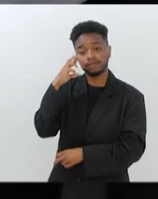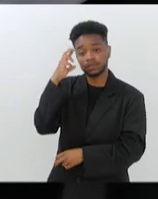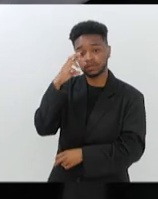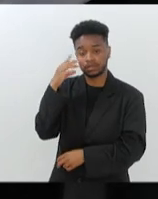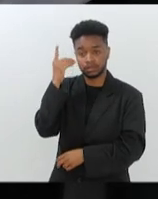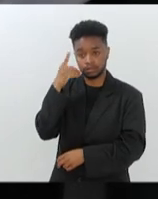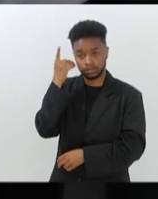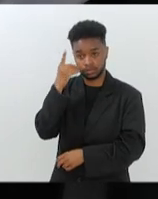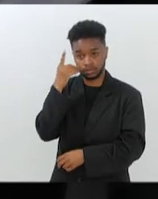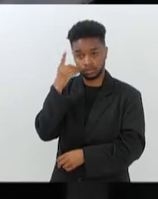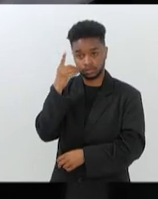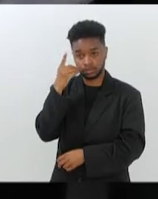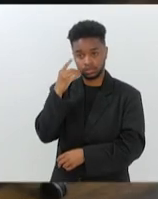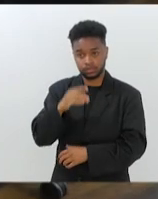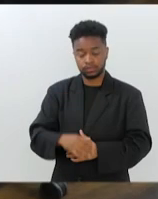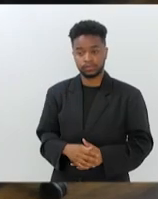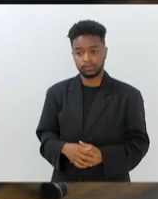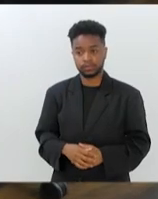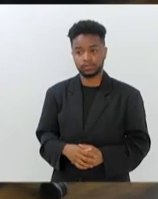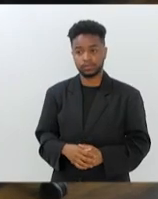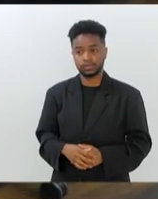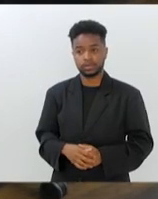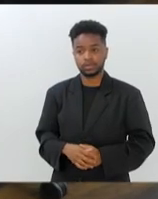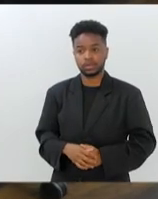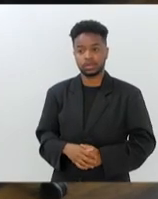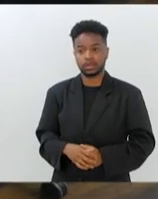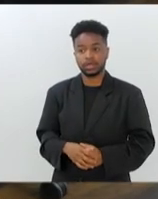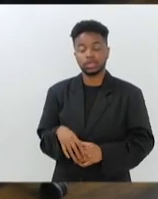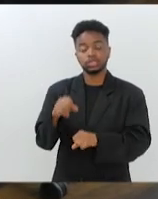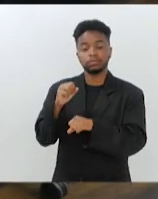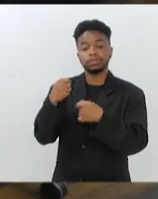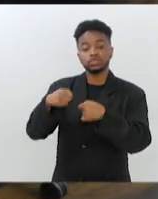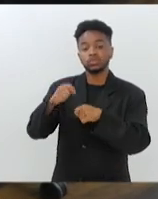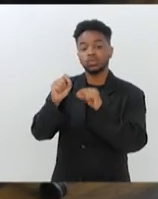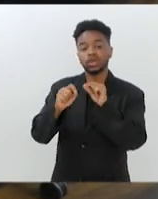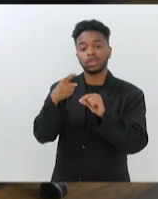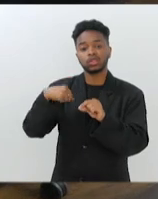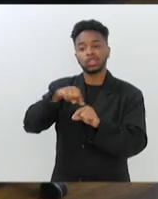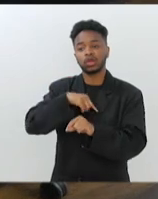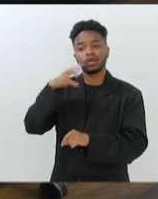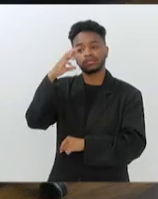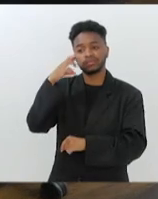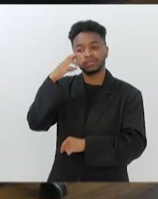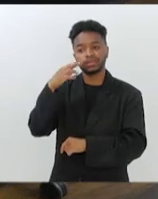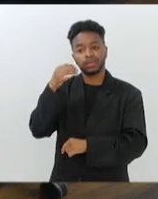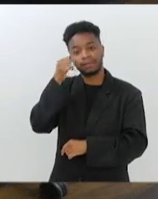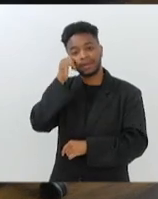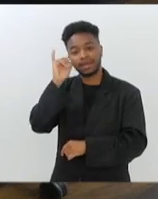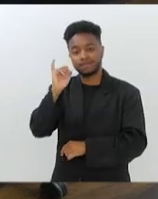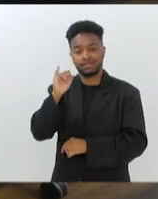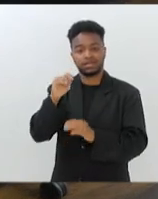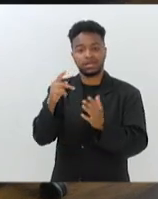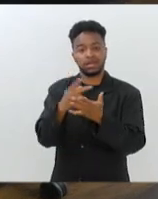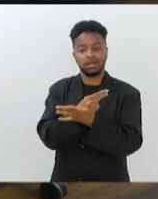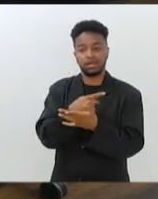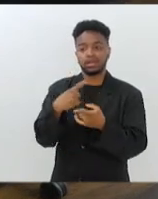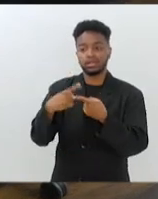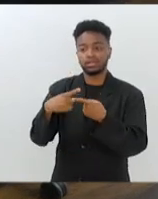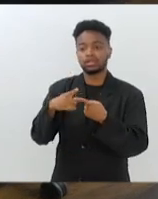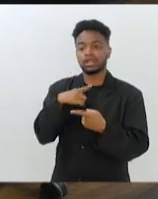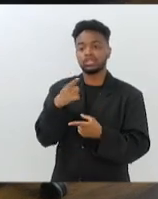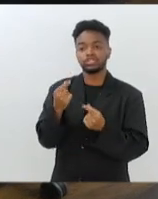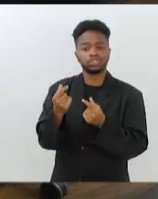pachego dos deputados para não deixar o aporte da porque não tinha dinheiro da nãotinha dinheiro do dinheiro do fe